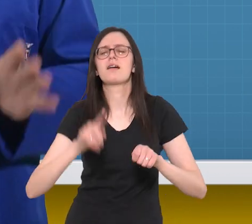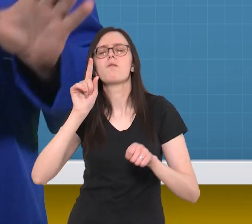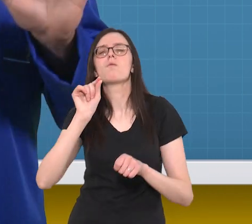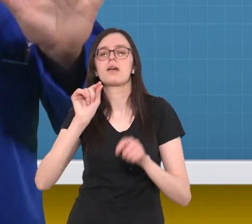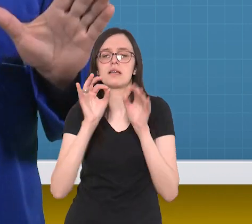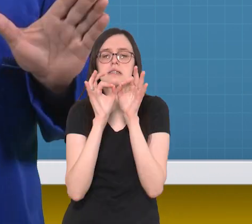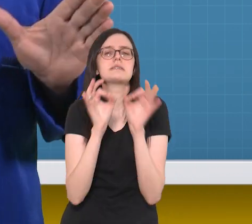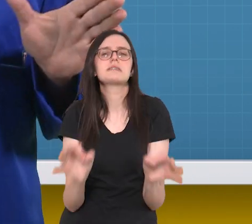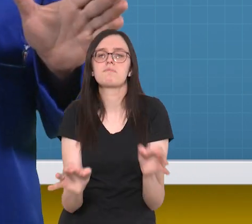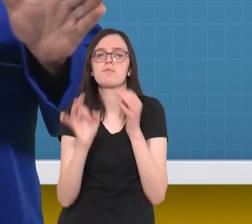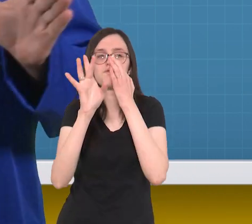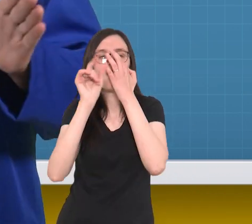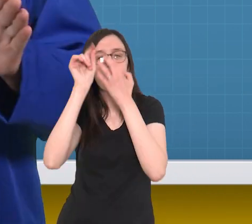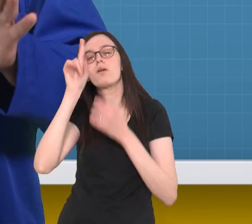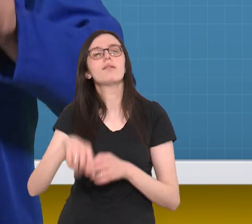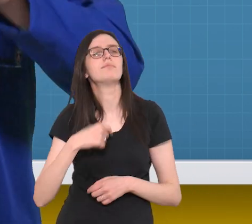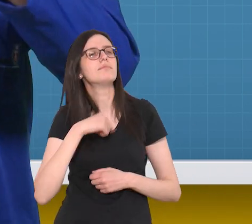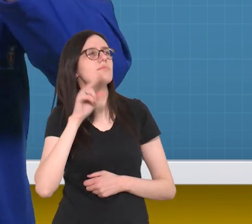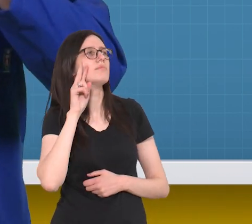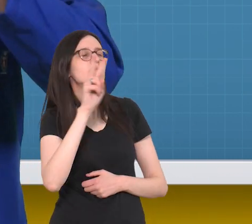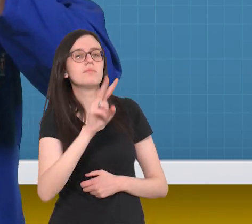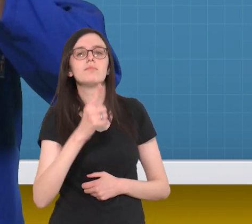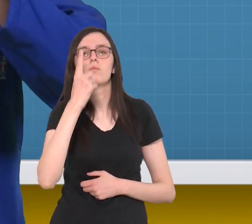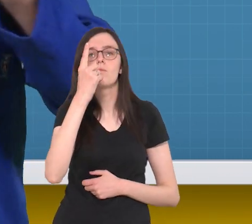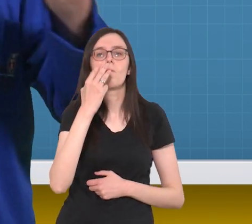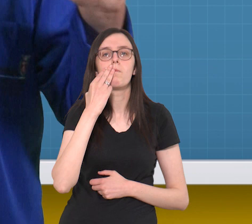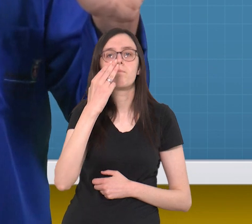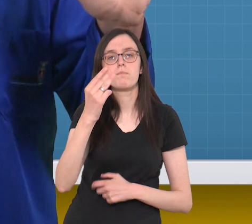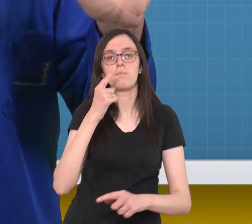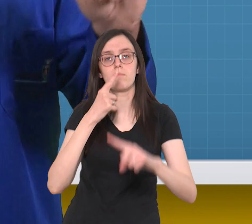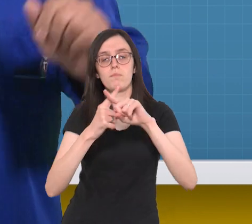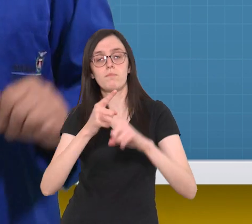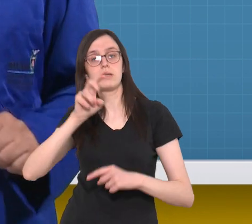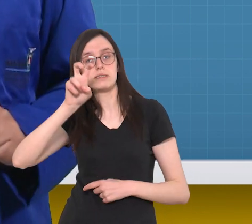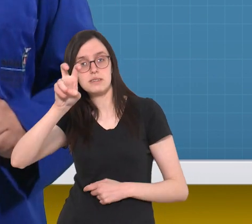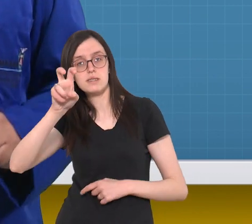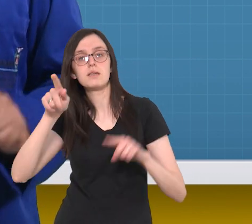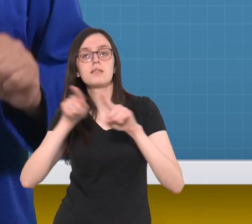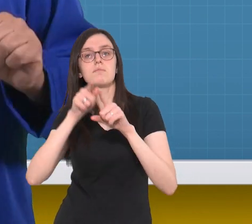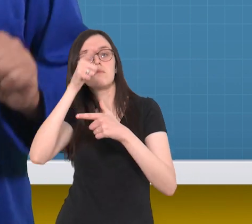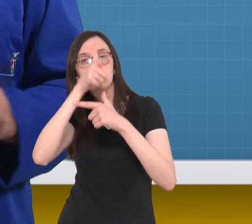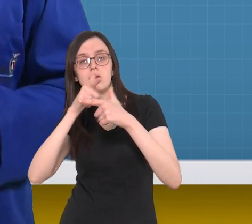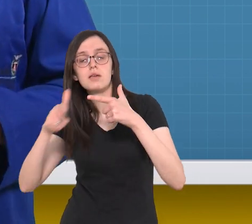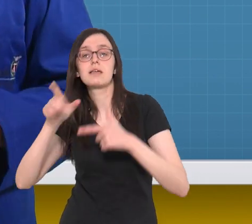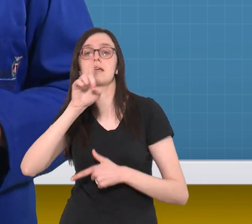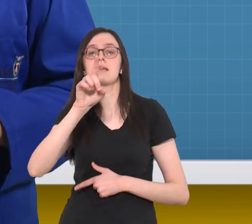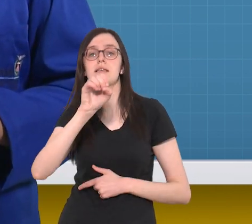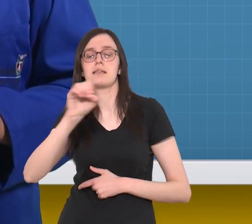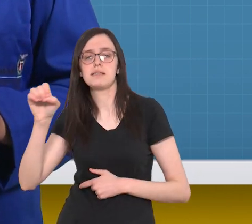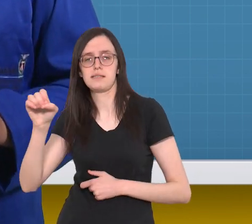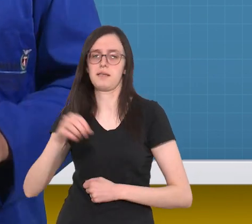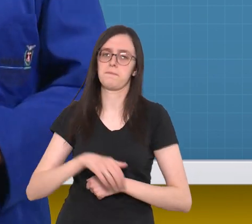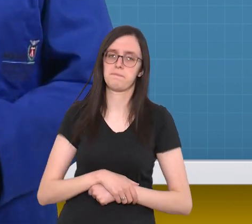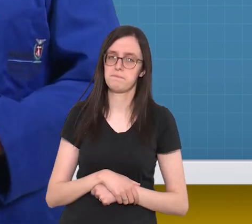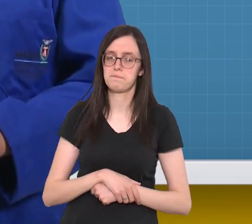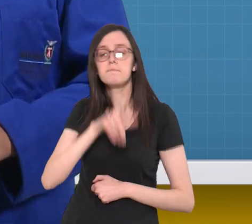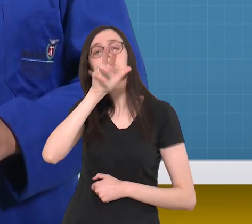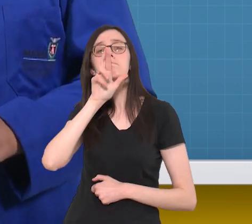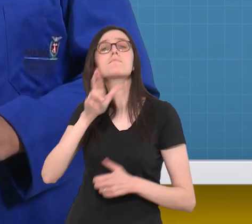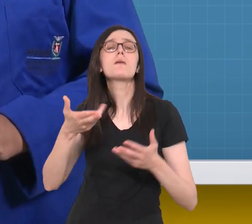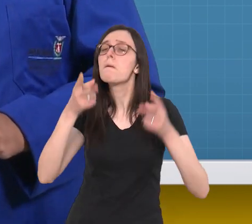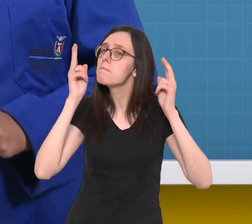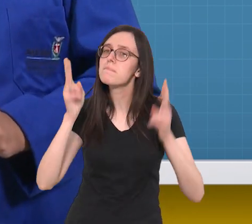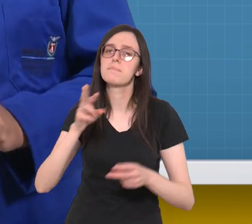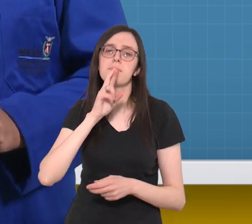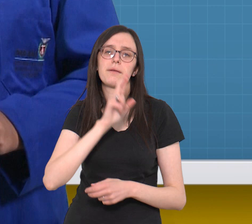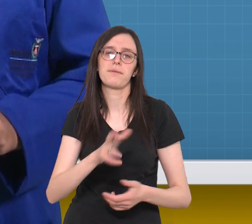simplesmente multiplica 1 milhão pelo 5 e divide por 100. Você vai chegar no